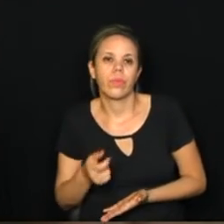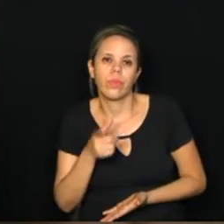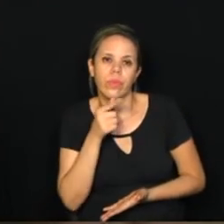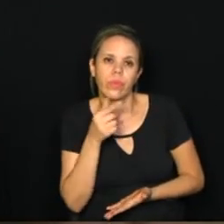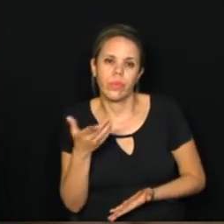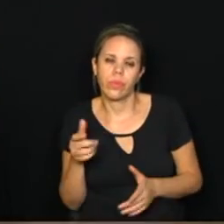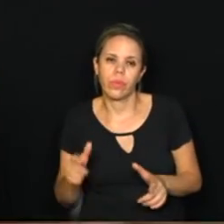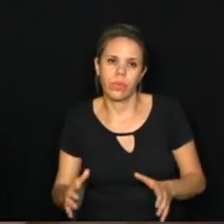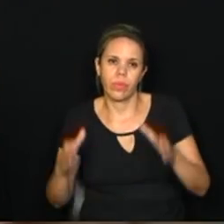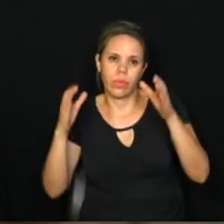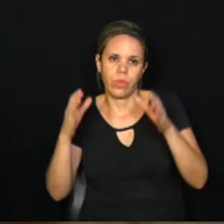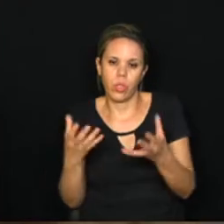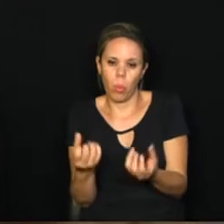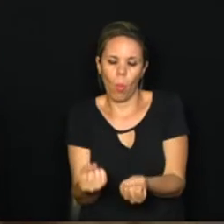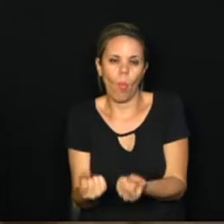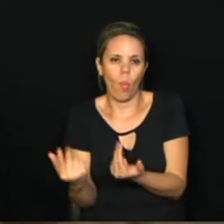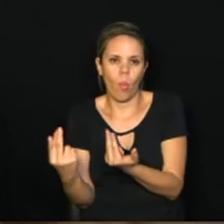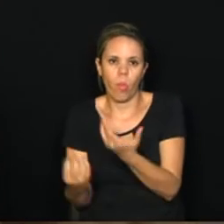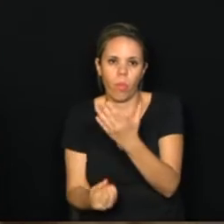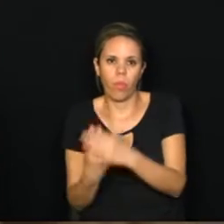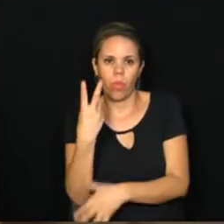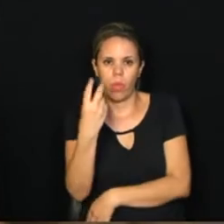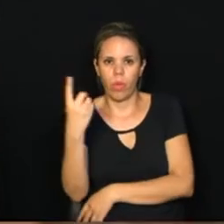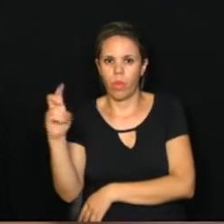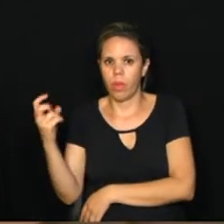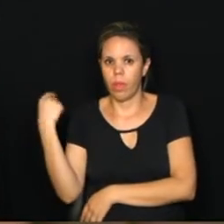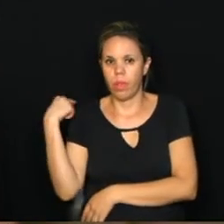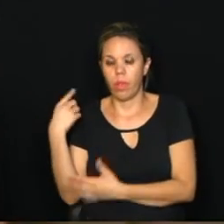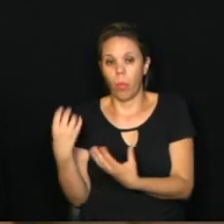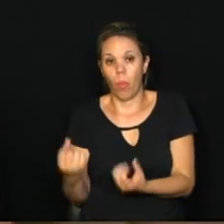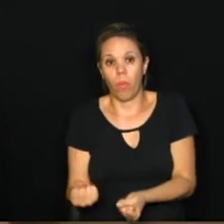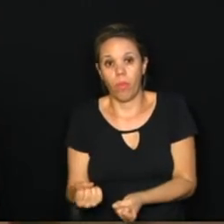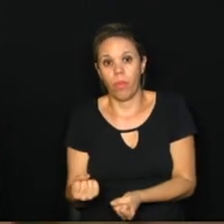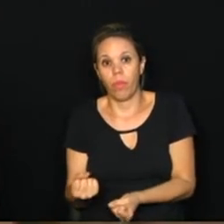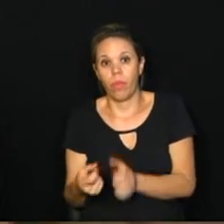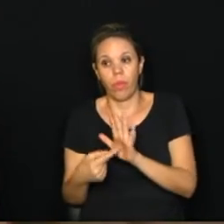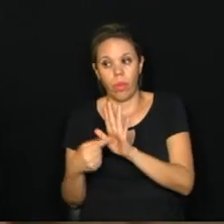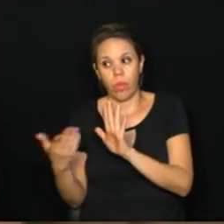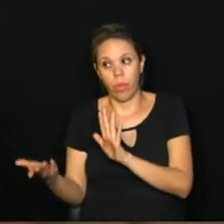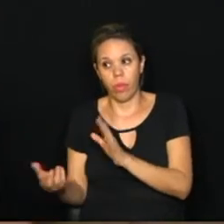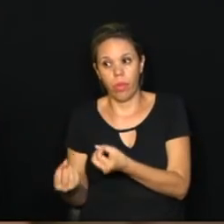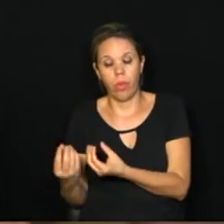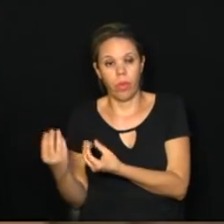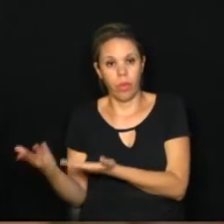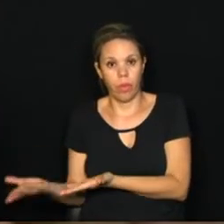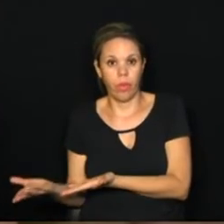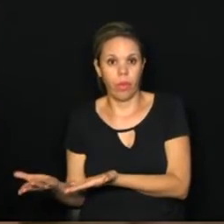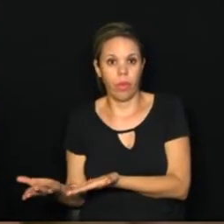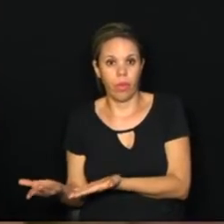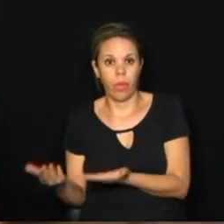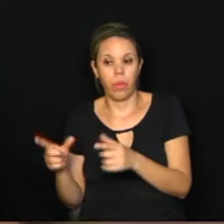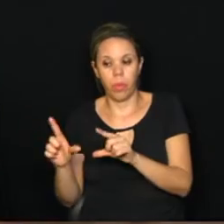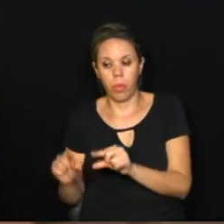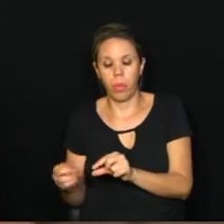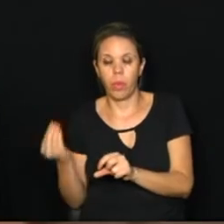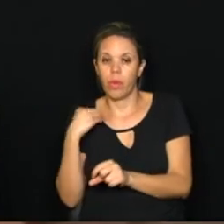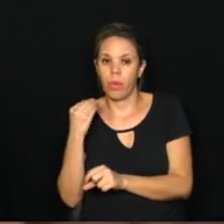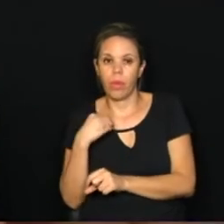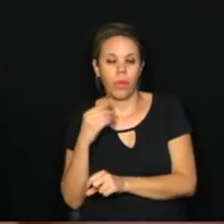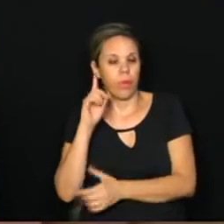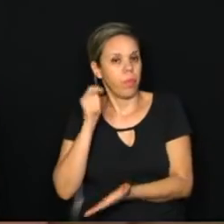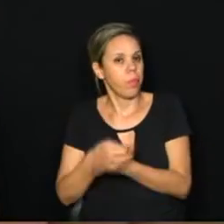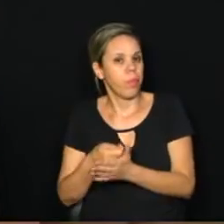reservatórios eles têm secado, como aconteceu em 2015, quer dizer, o Flávio apresentou aqui os dados, né? Os reservatórios estão abaixo, se a gente não